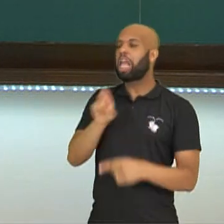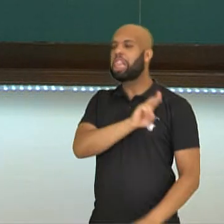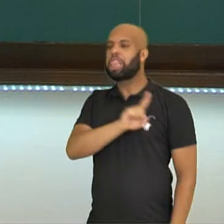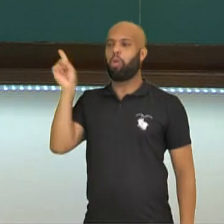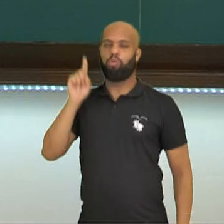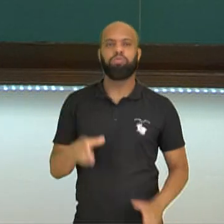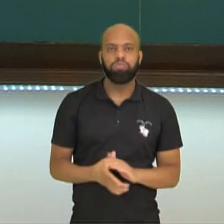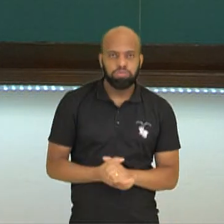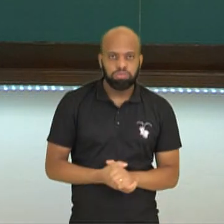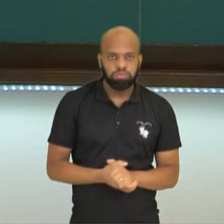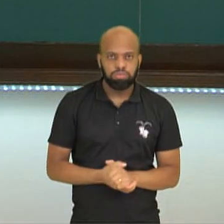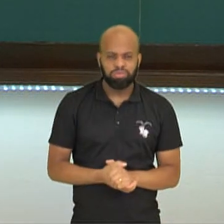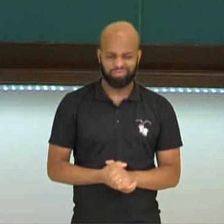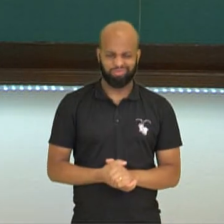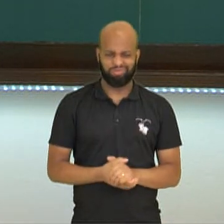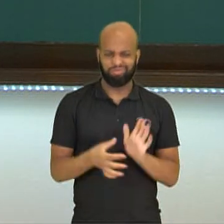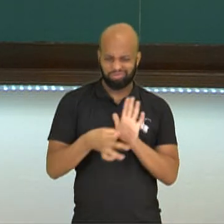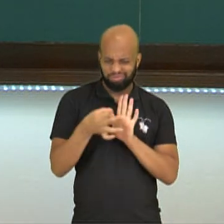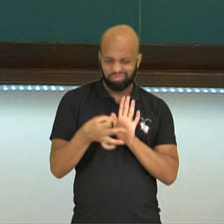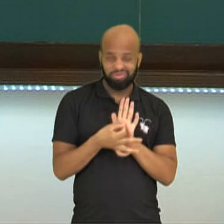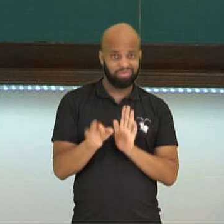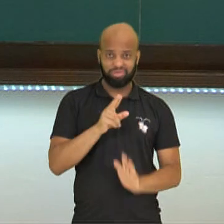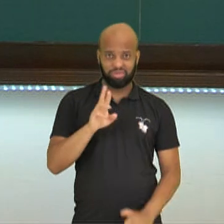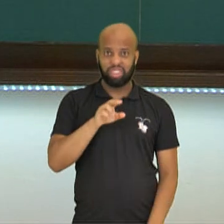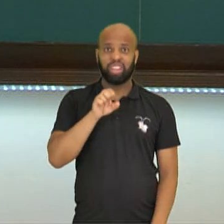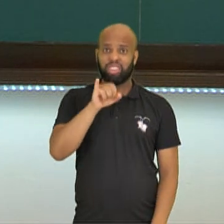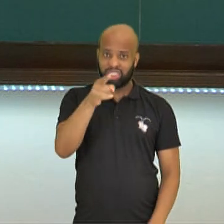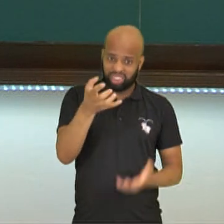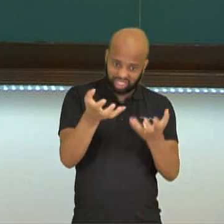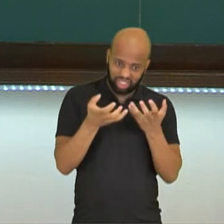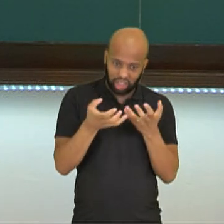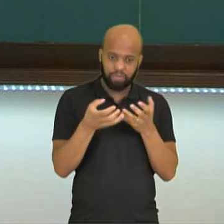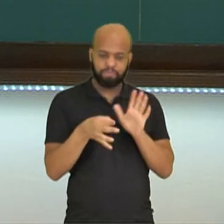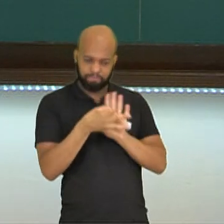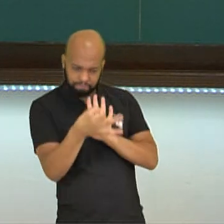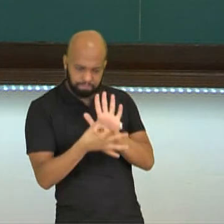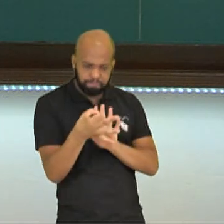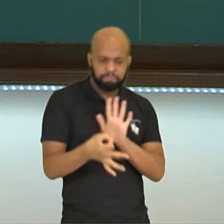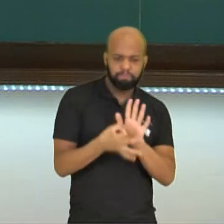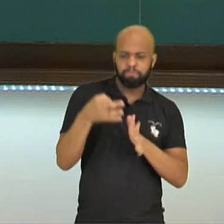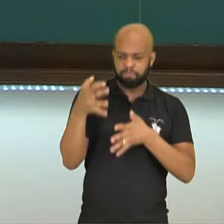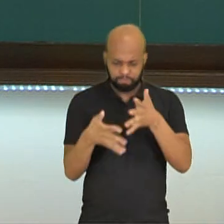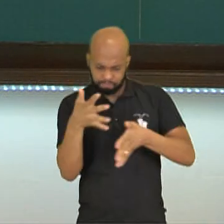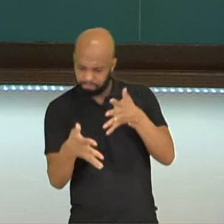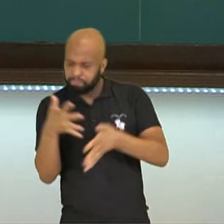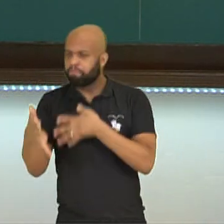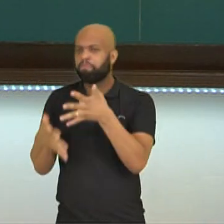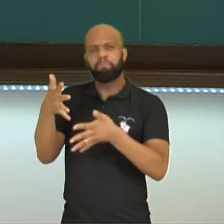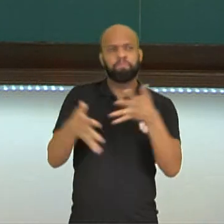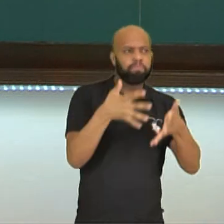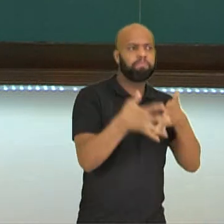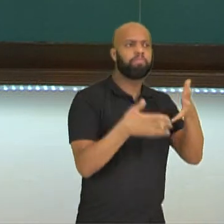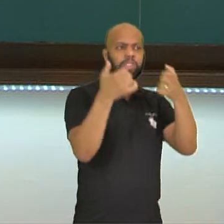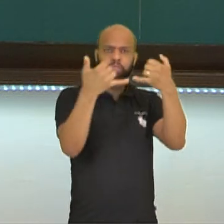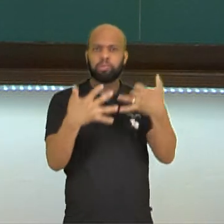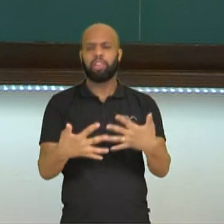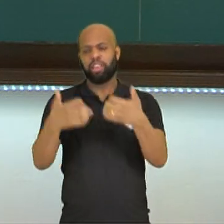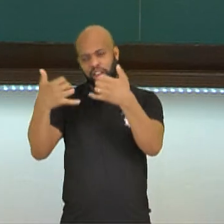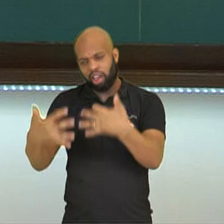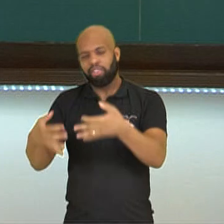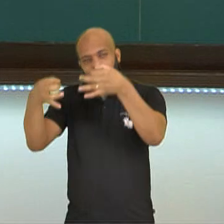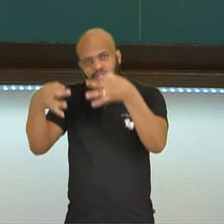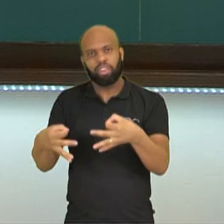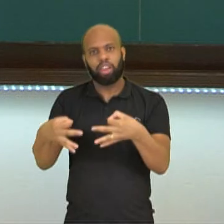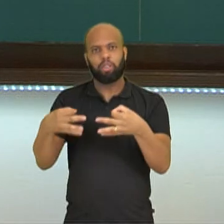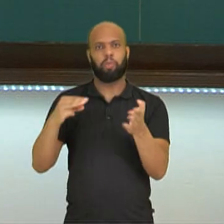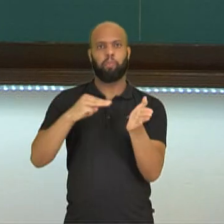argumento. Quando você quer alguma coisa, quer argumentar, você precisa, nesse caso, explicar o porquê,